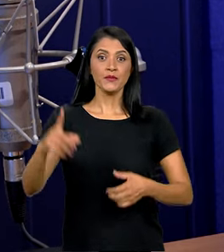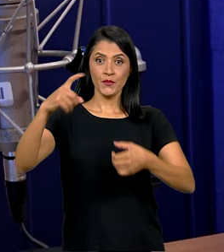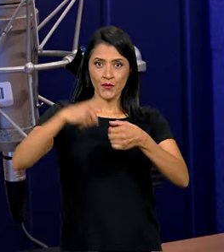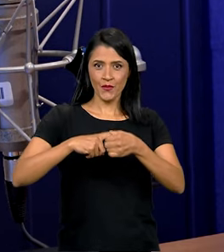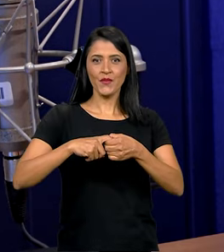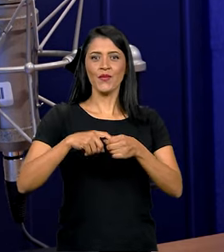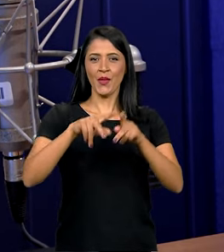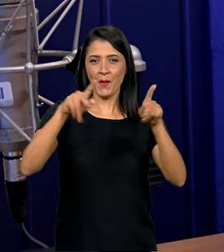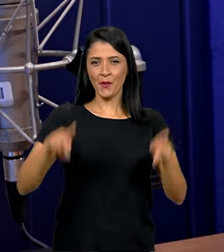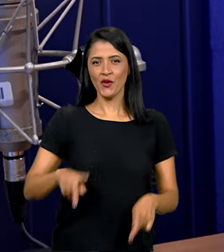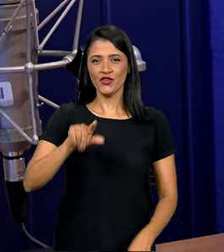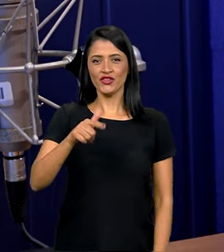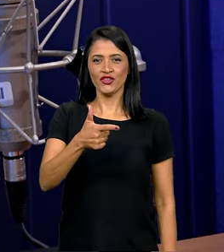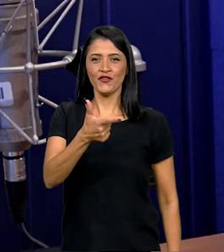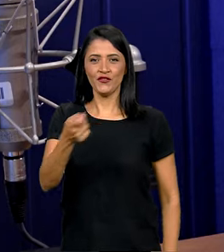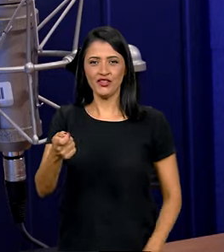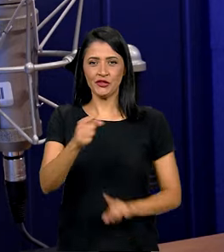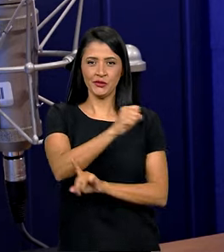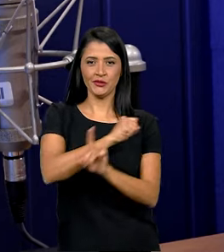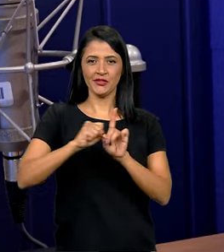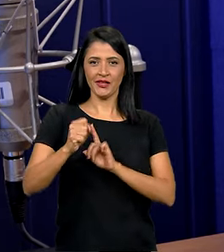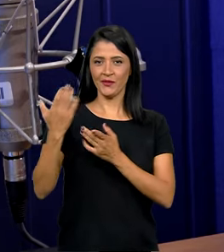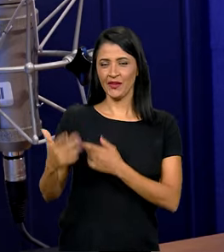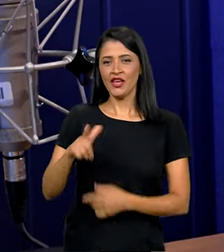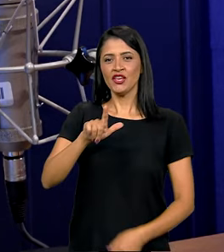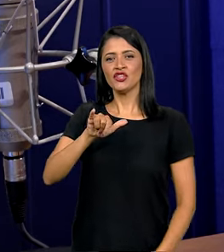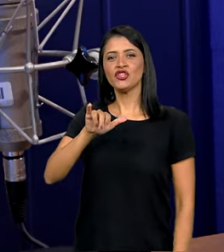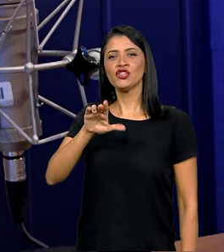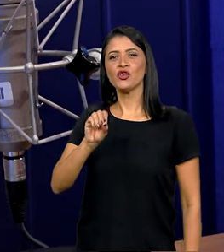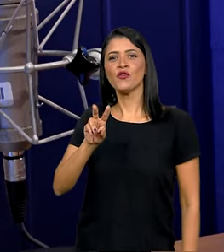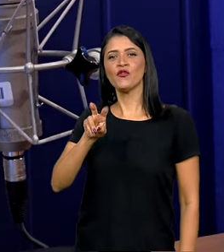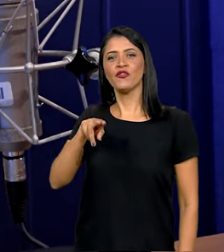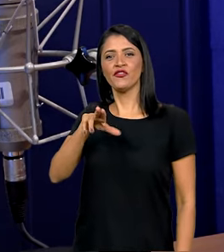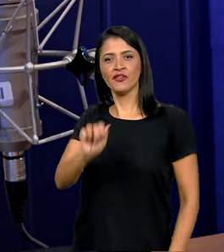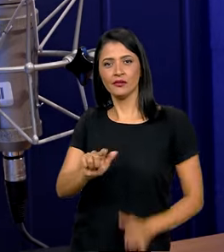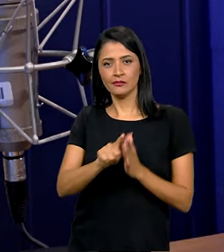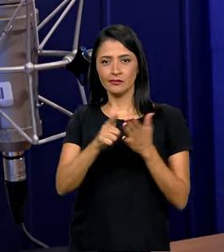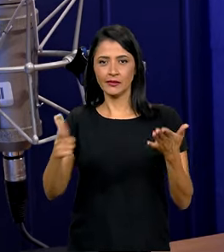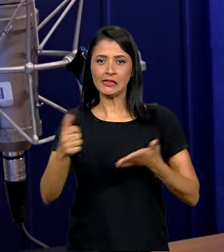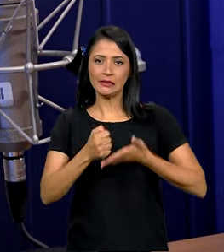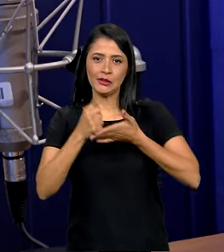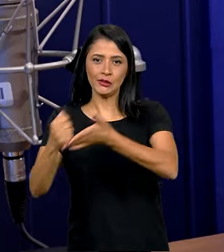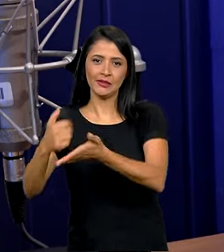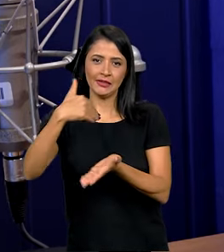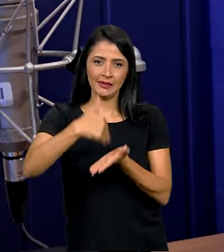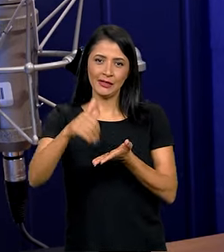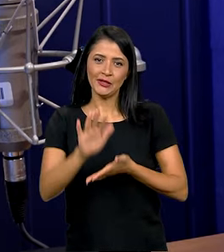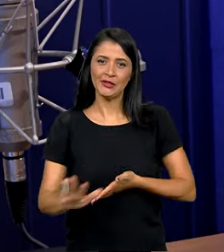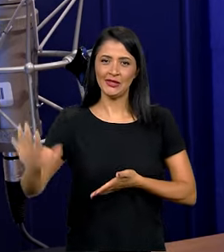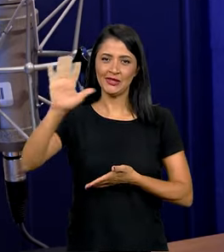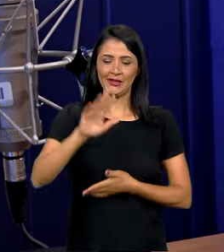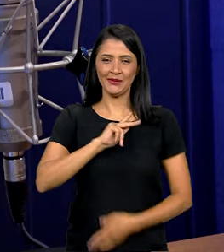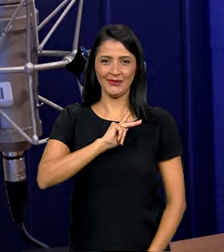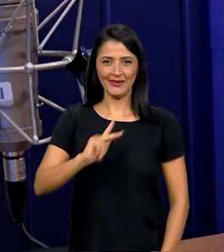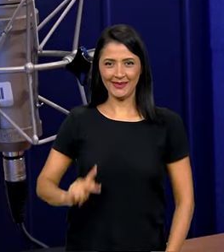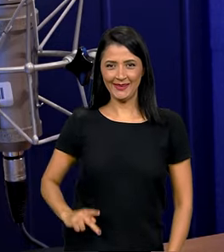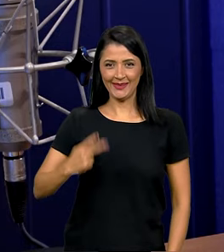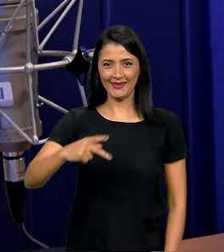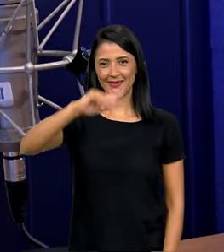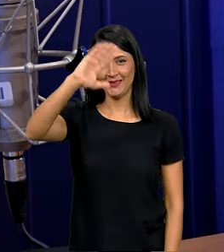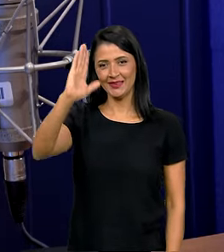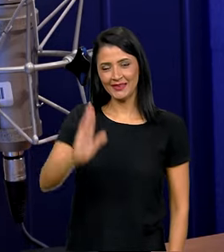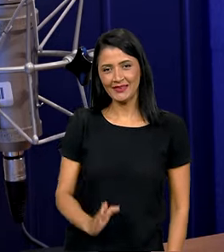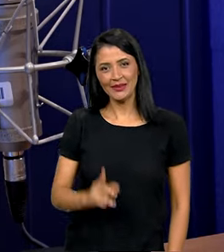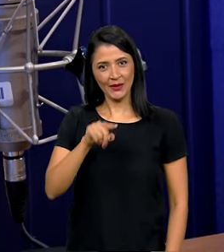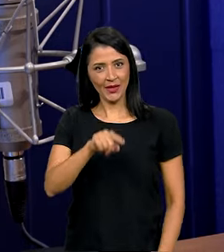Voltamos com o pod G20 social eu sou Geovana tes jornalista assessora da Secretaria Geral da presidência